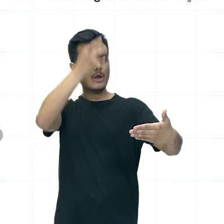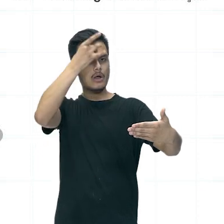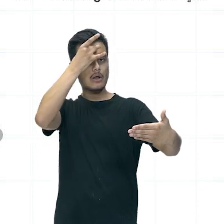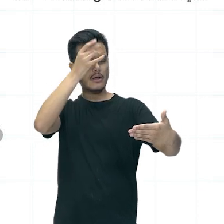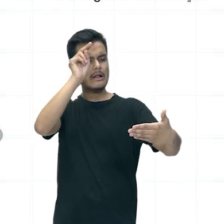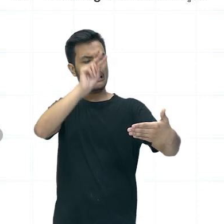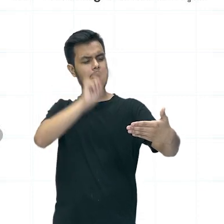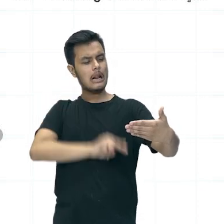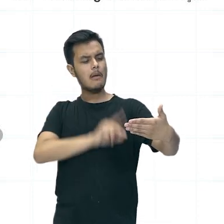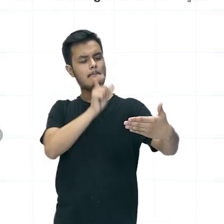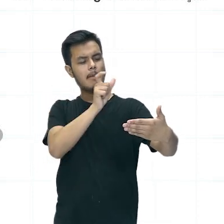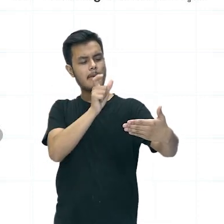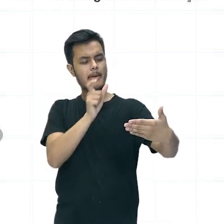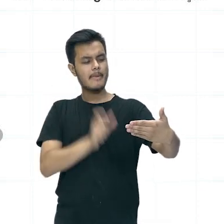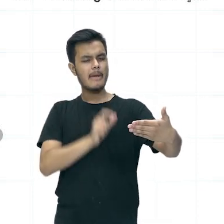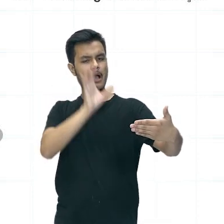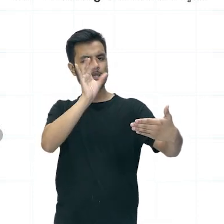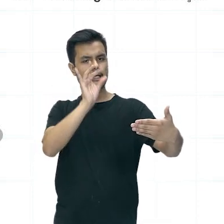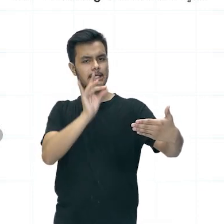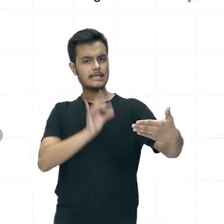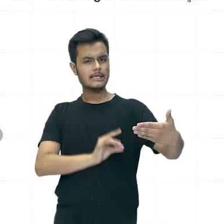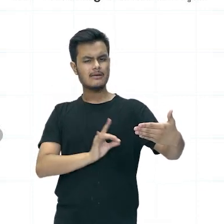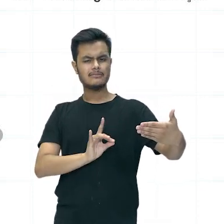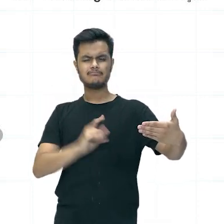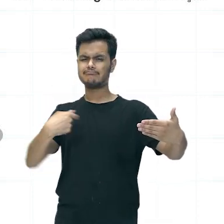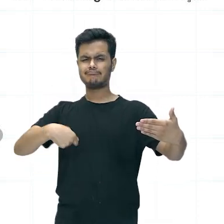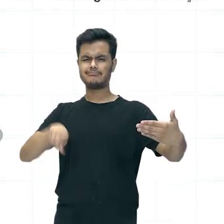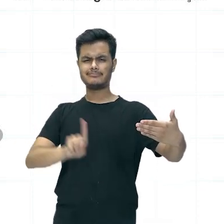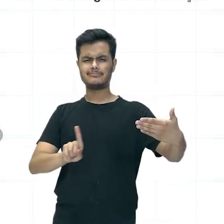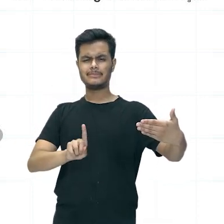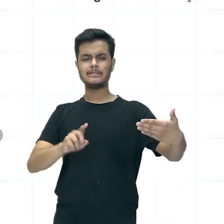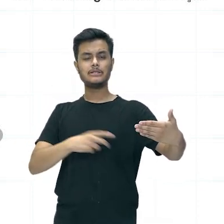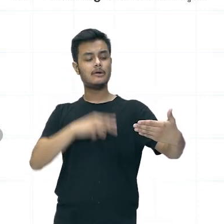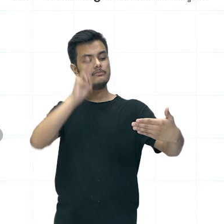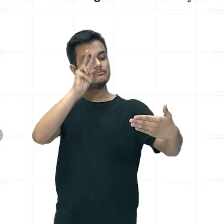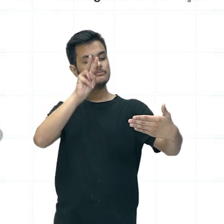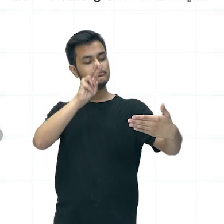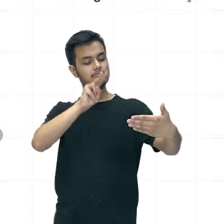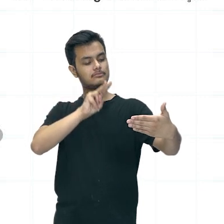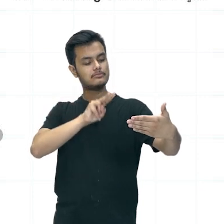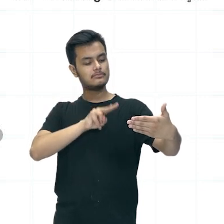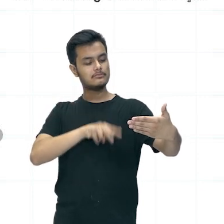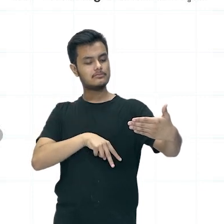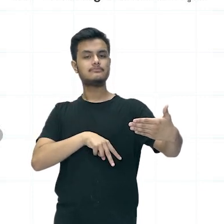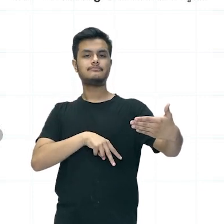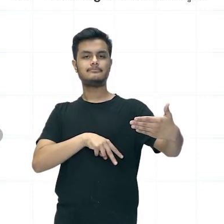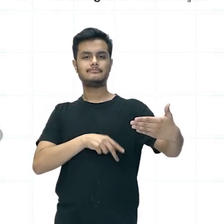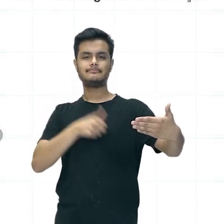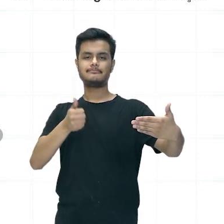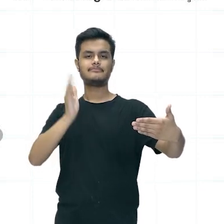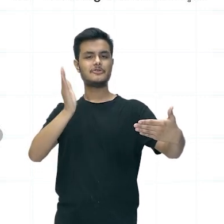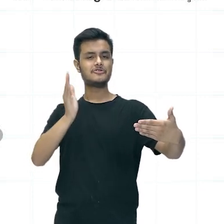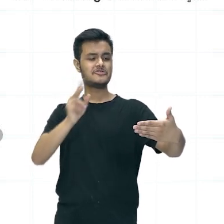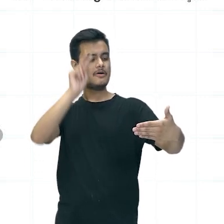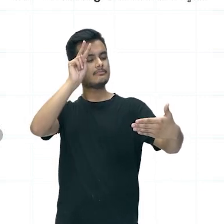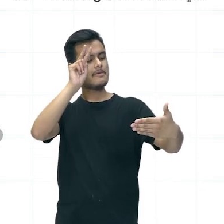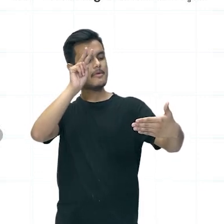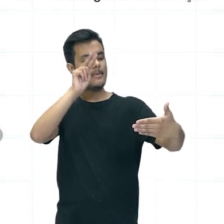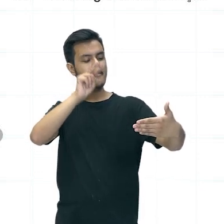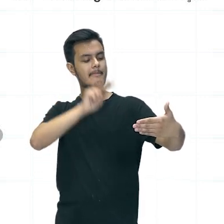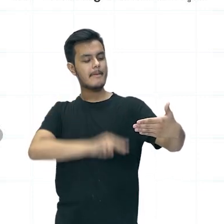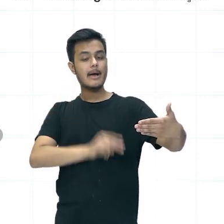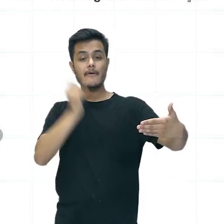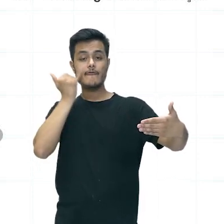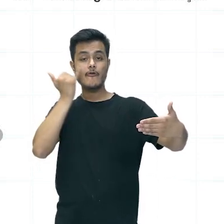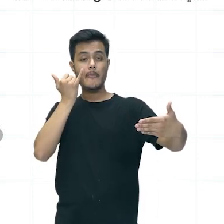ler palavra por palavra. Então, consiste em uma rápida visualização do texto em busca de